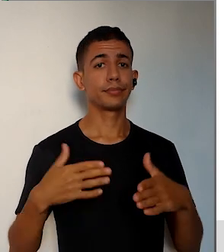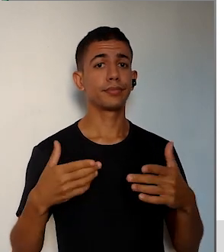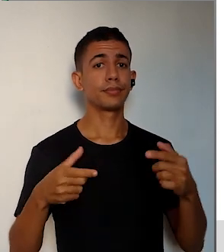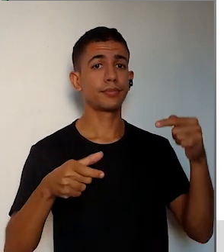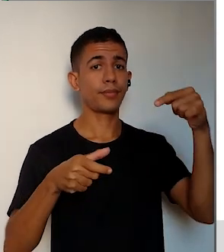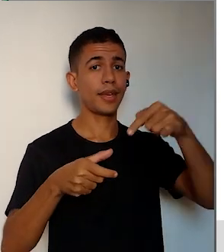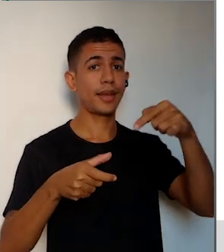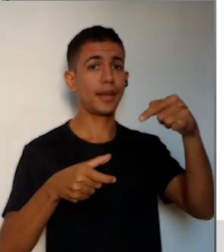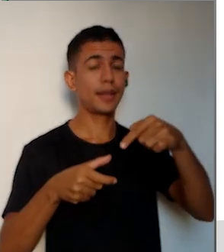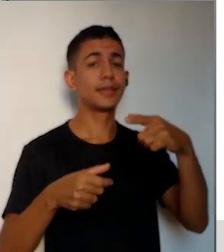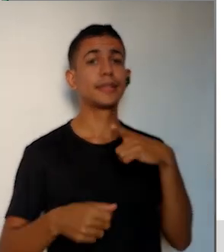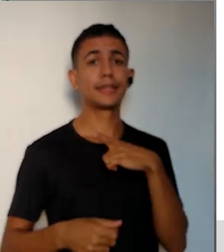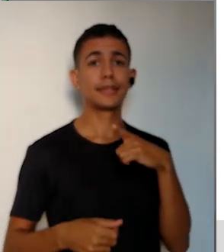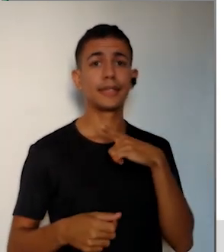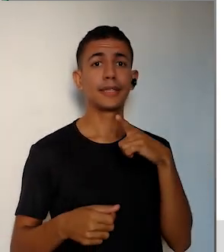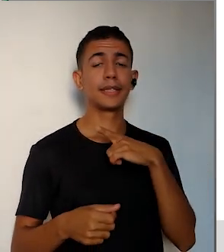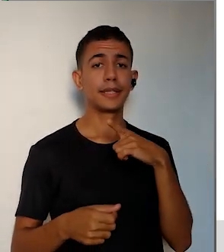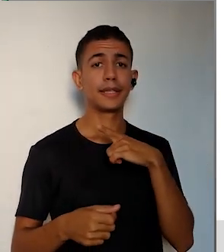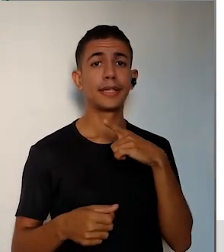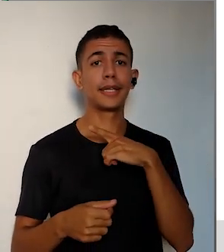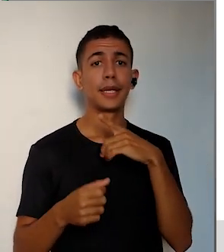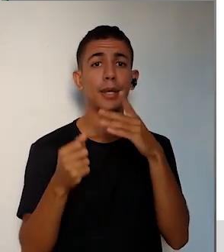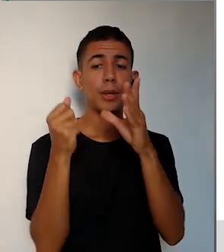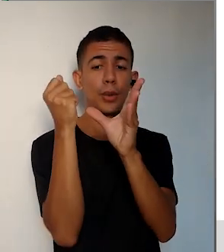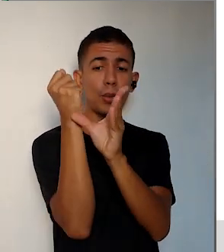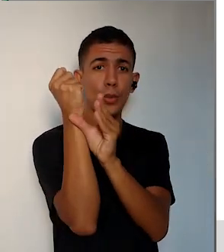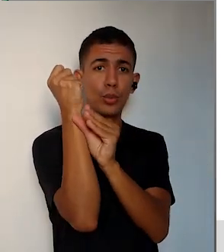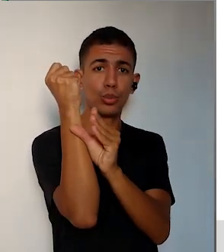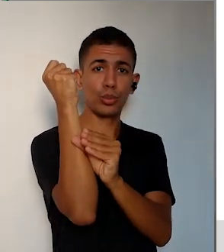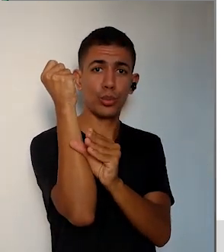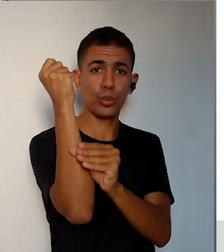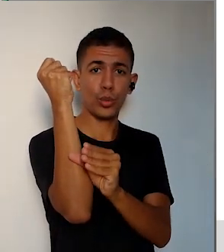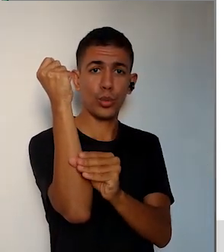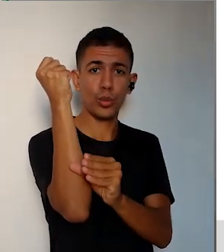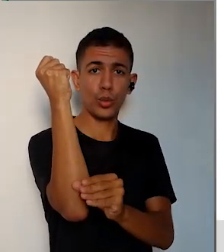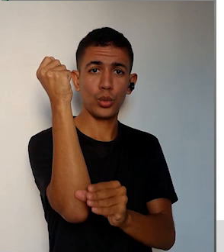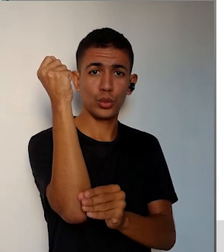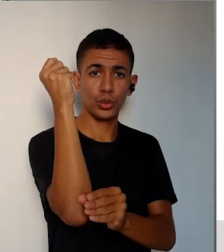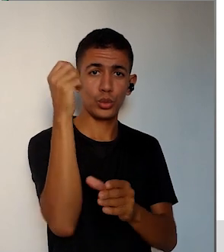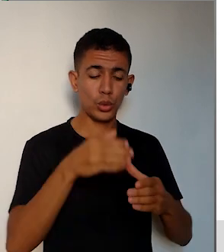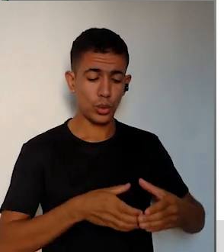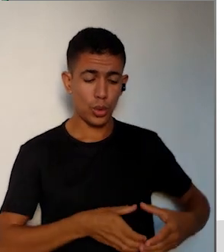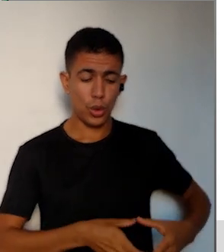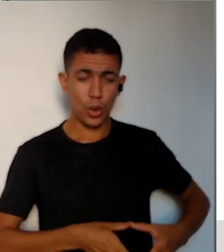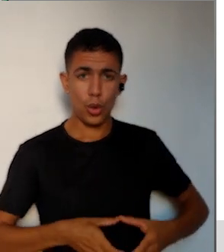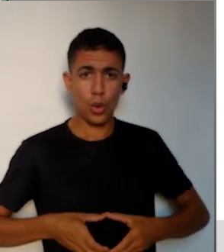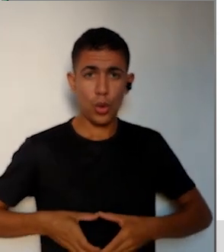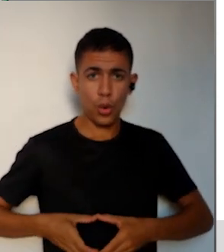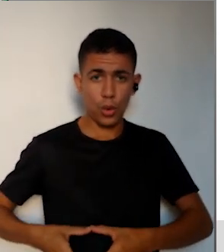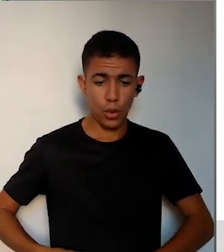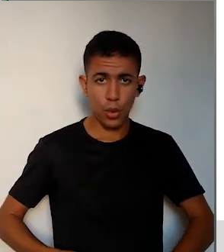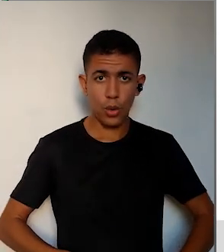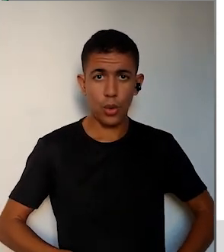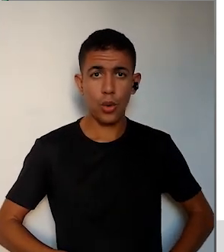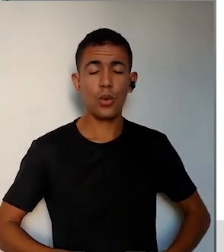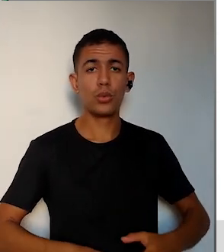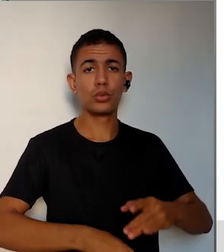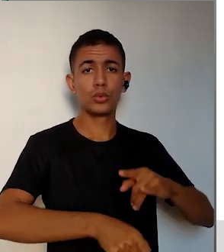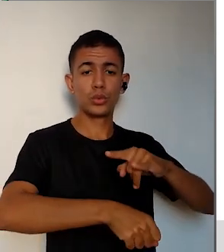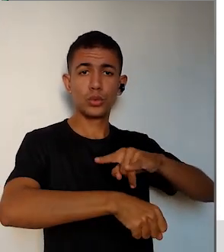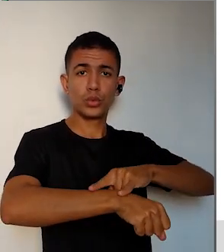Elas se apresentam em lâminas musculares nos órgãos viscerais do trato digestório